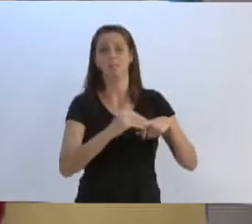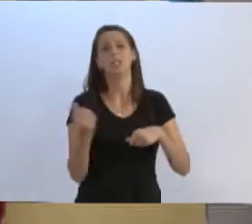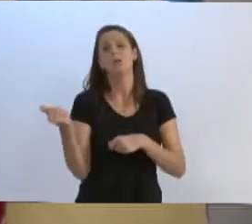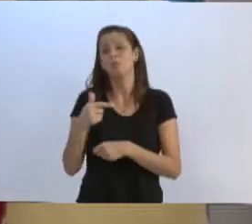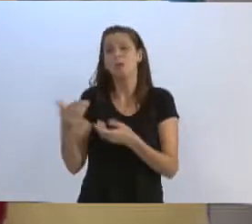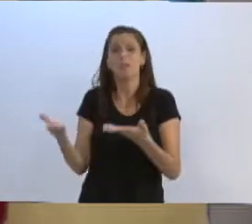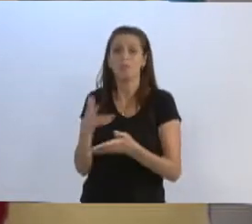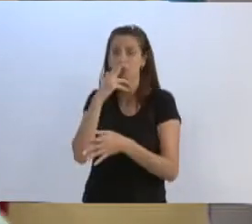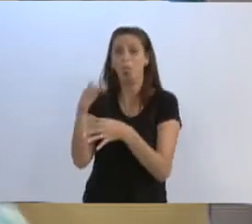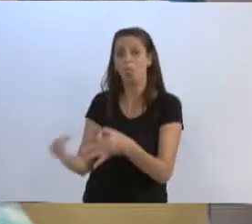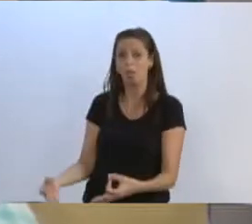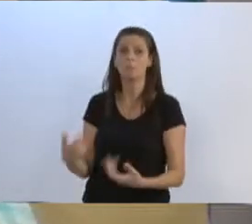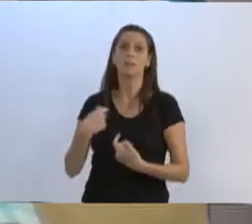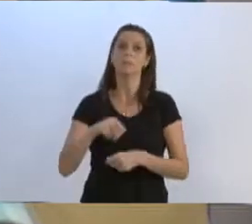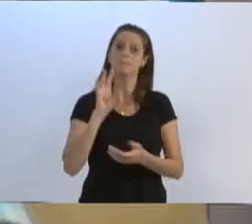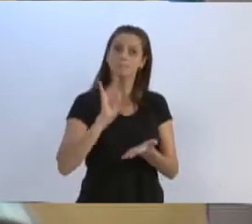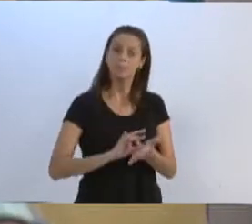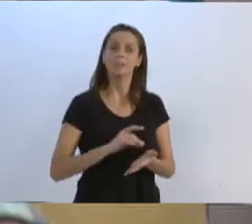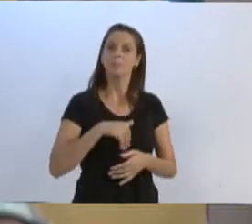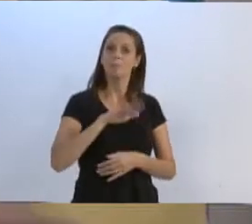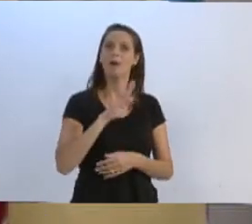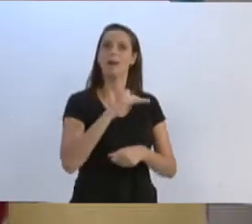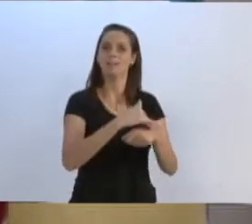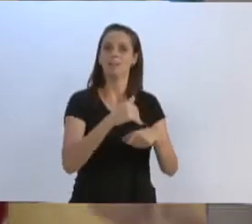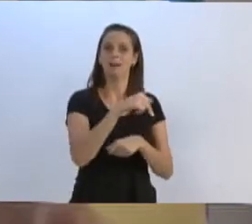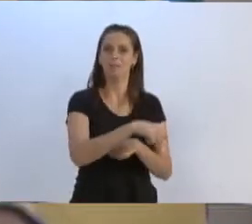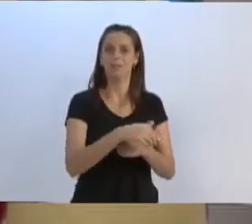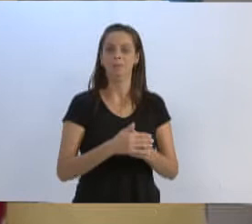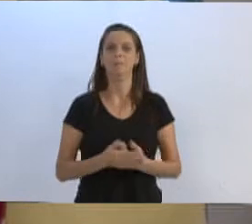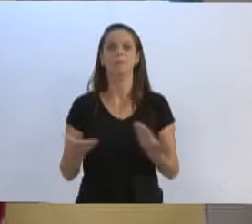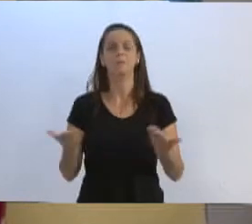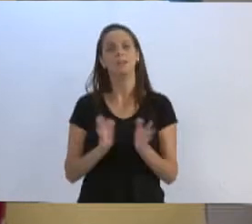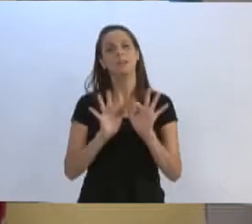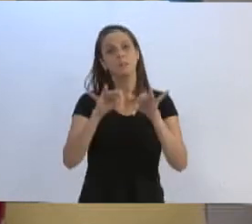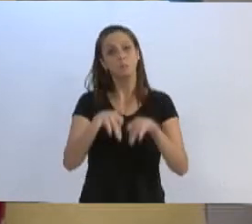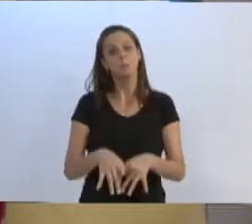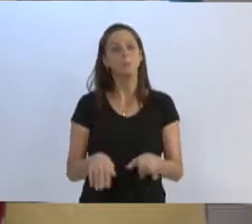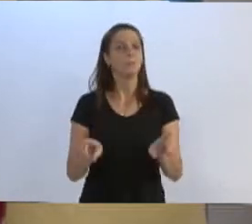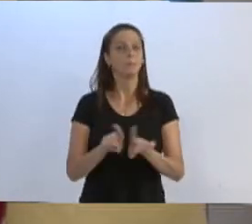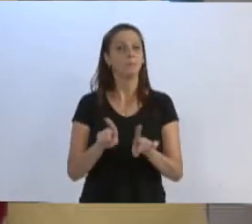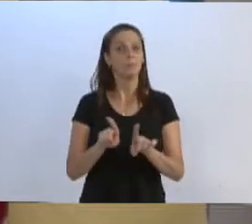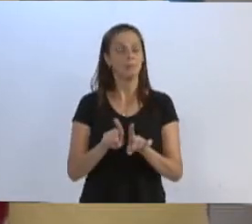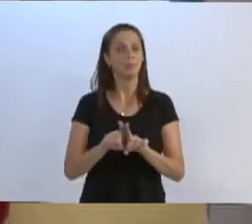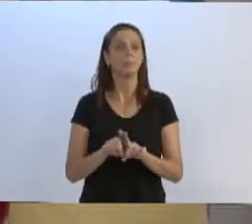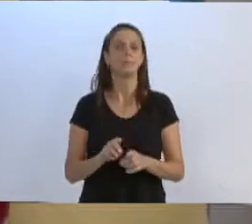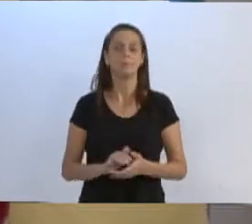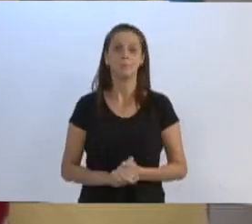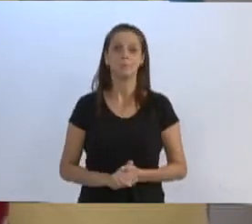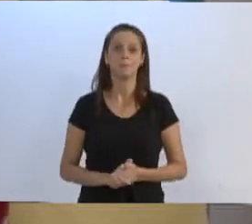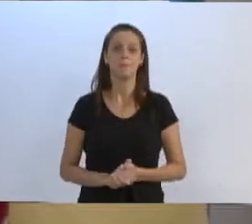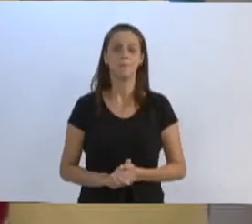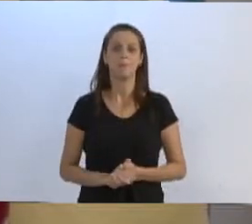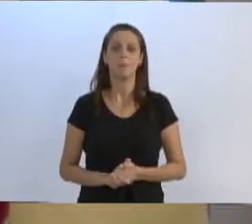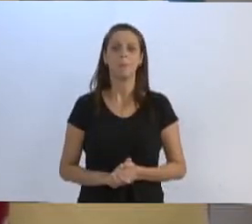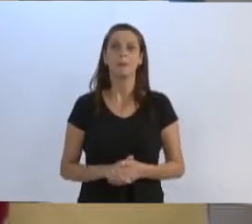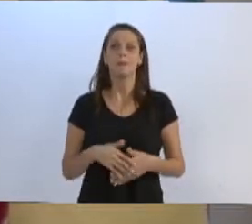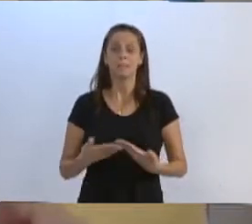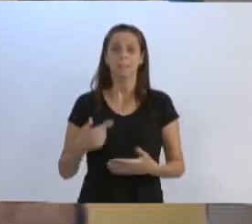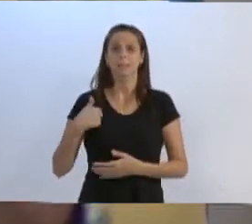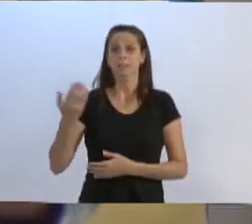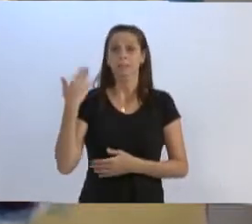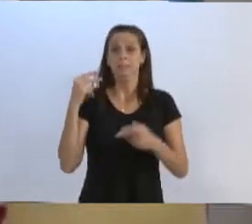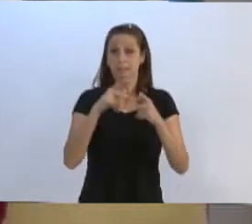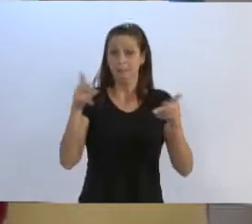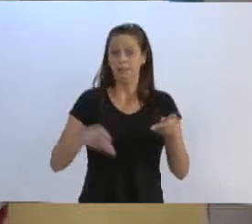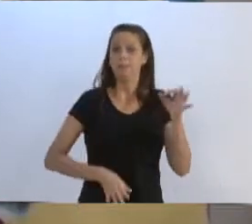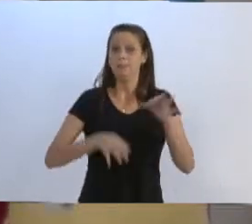carinho e esse respeito que nós tratamos. E agora, para encerrar, vem a questão lúdica. Como eu disse, quando promotor de justiça,